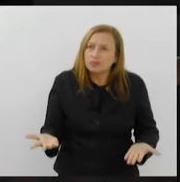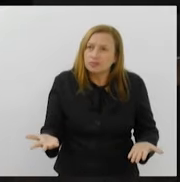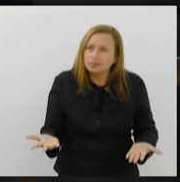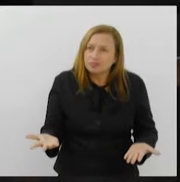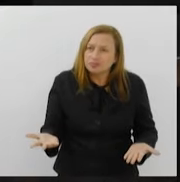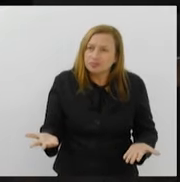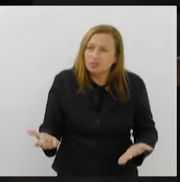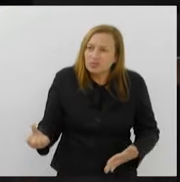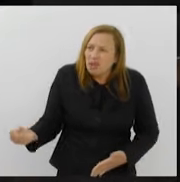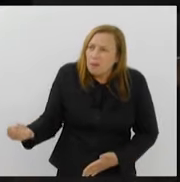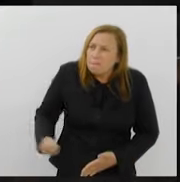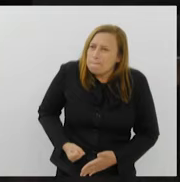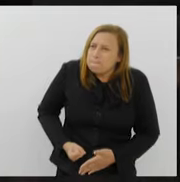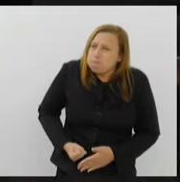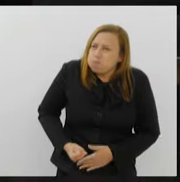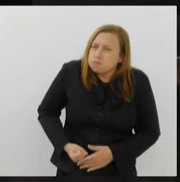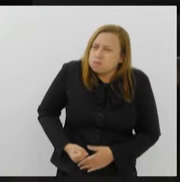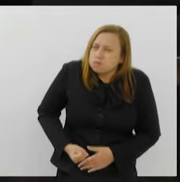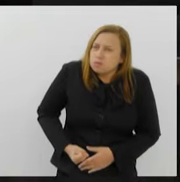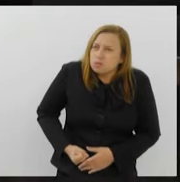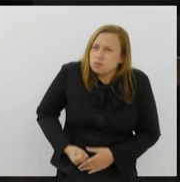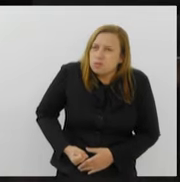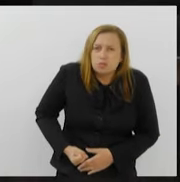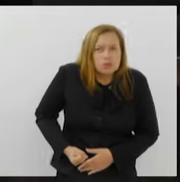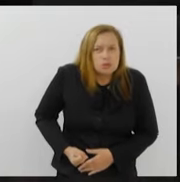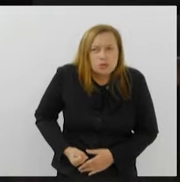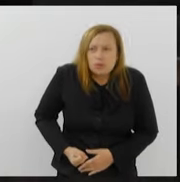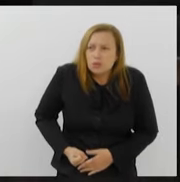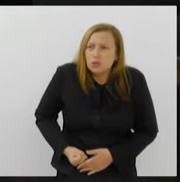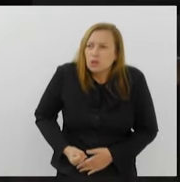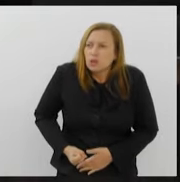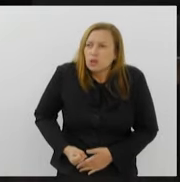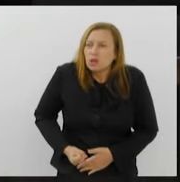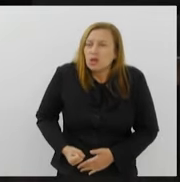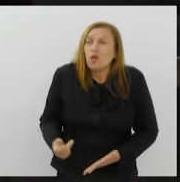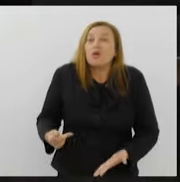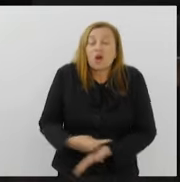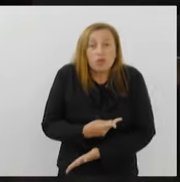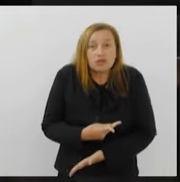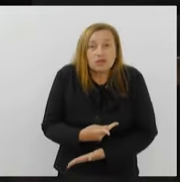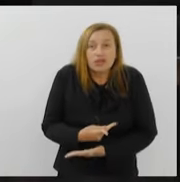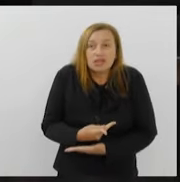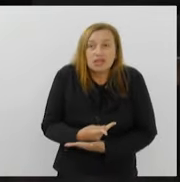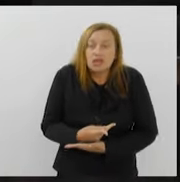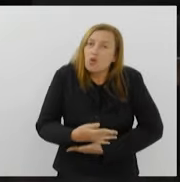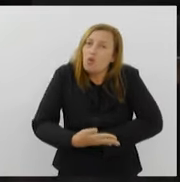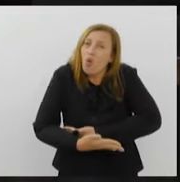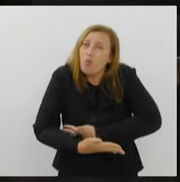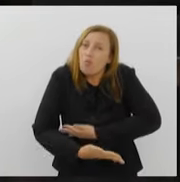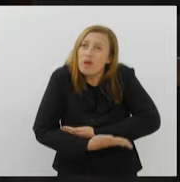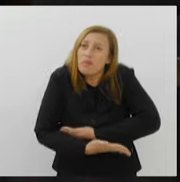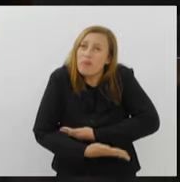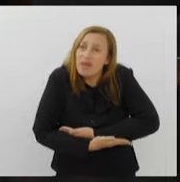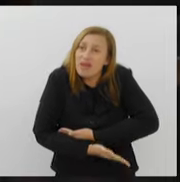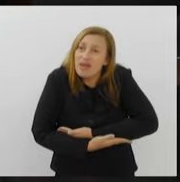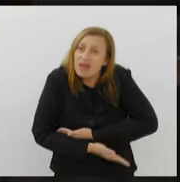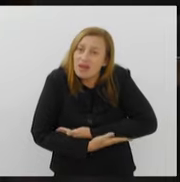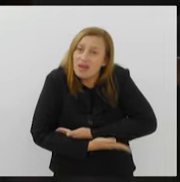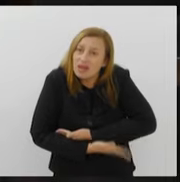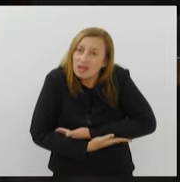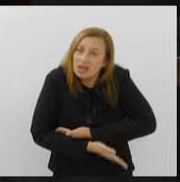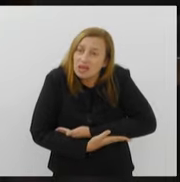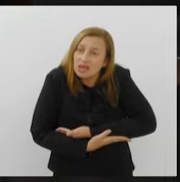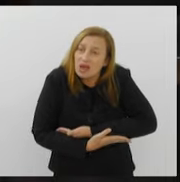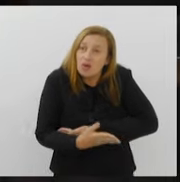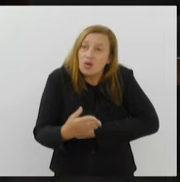em uma sessão de tortura, que é exatamente isso que acontece com este método que